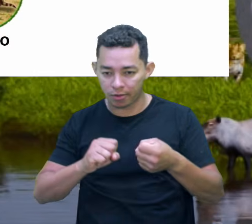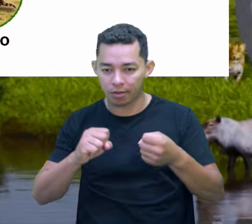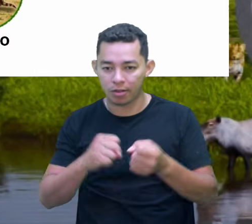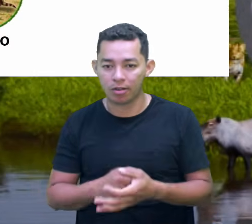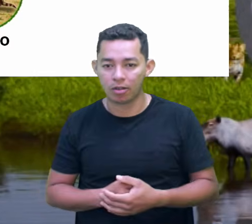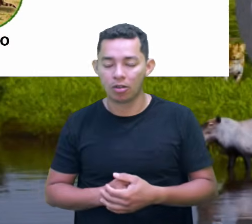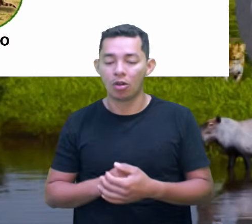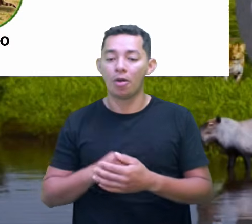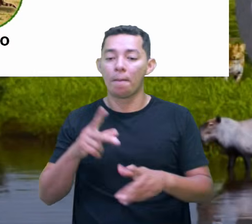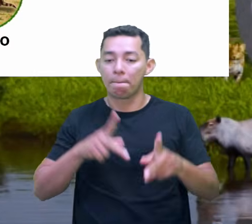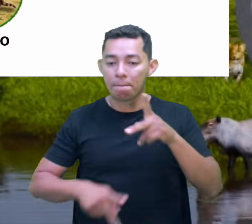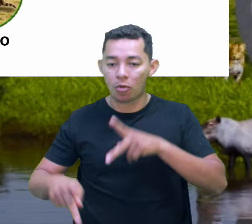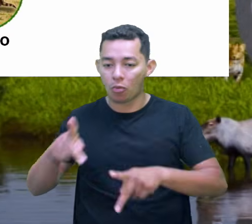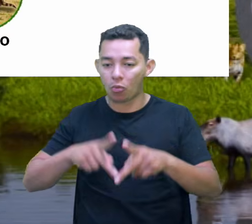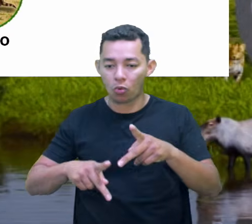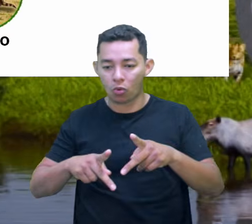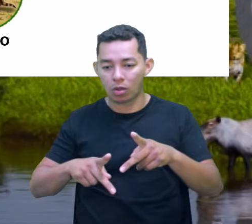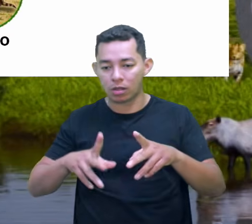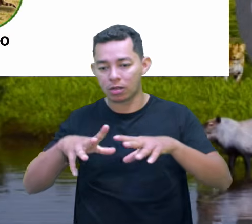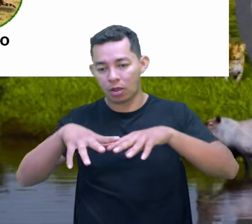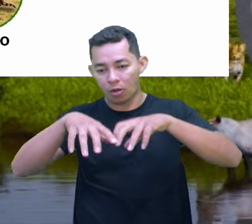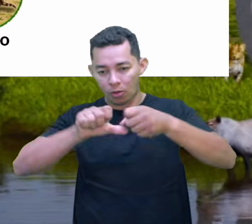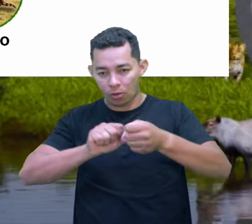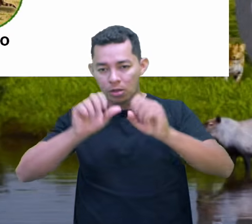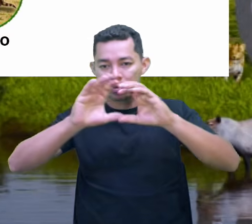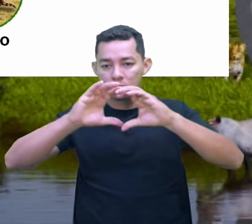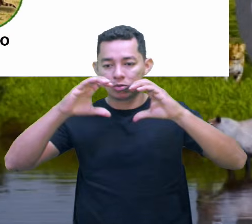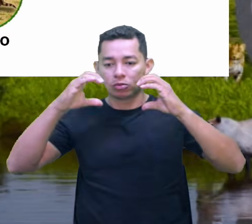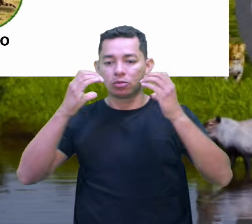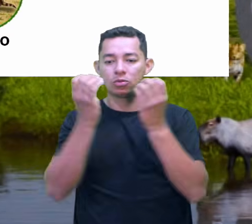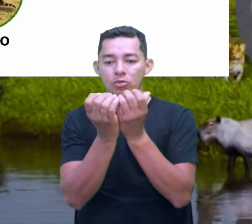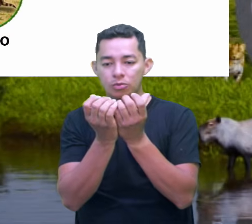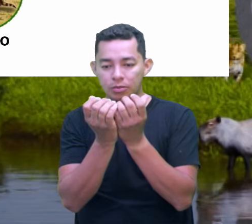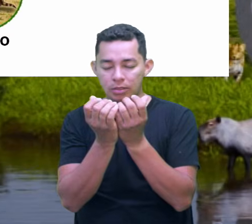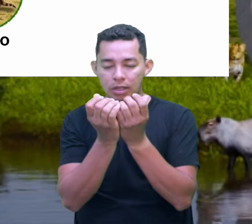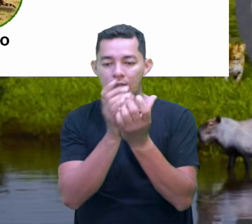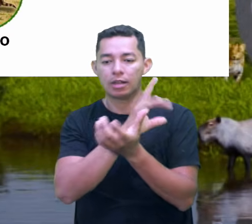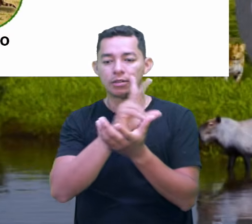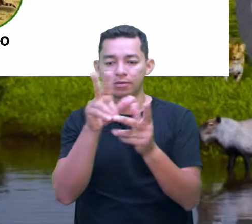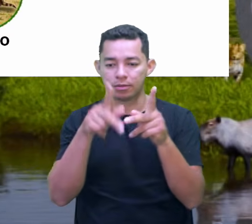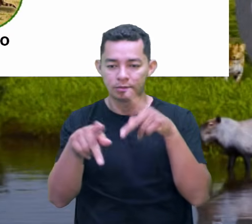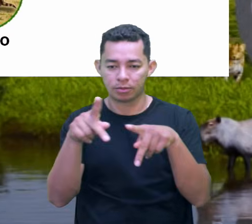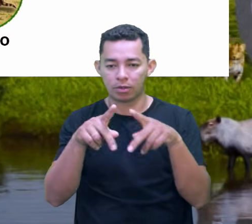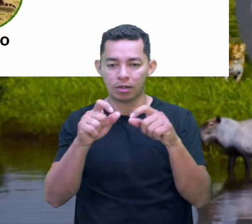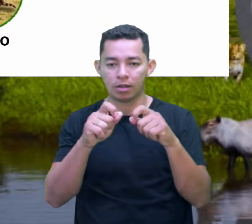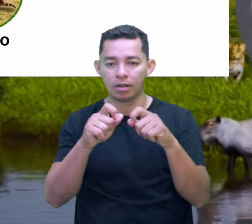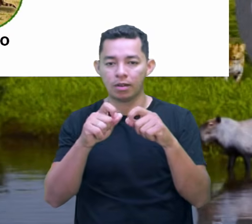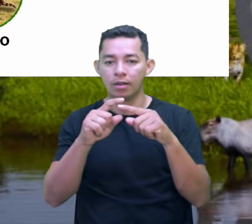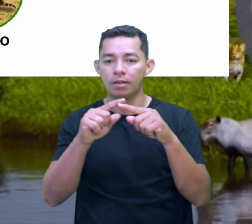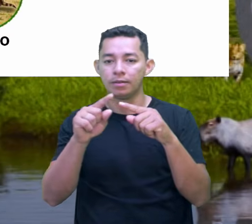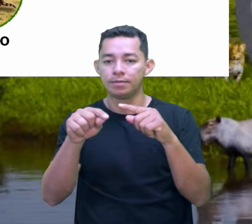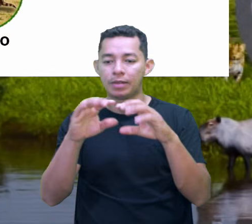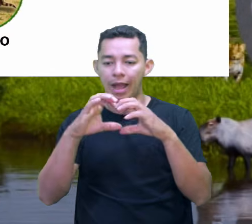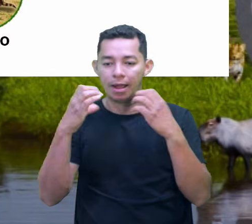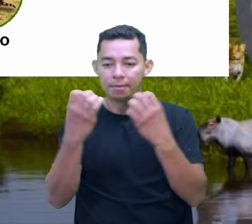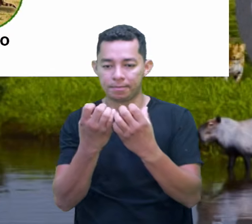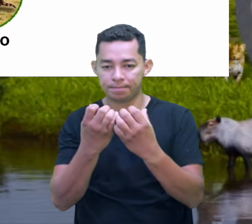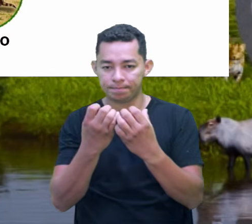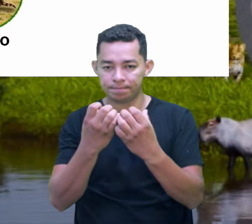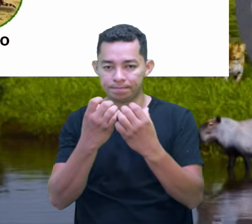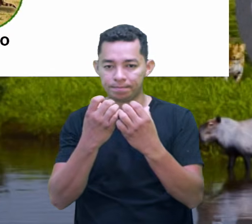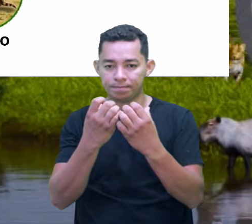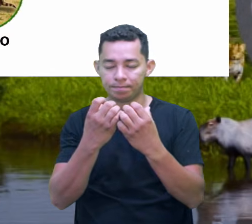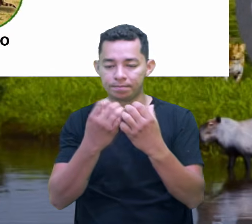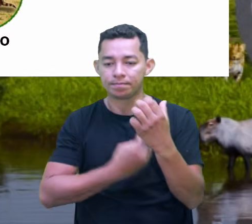populações, populações vão formar comunidades, que são seres de várias espécies. Essas comunidades,